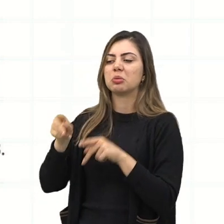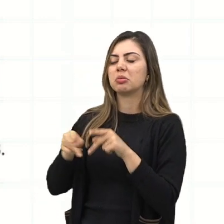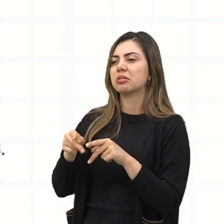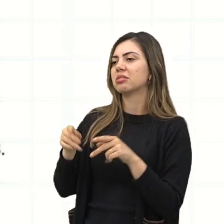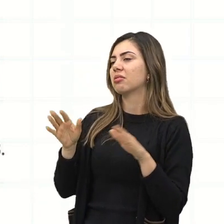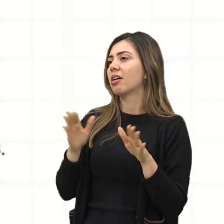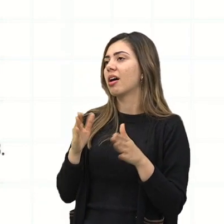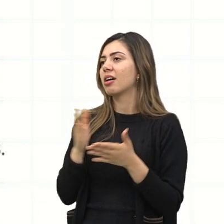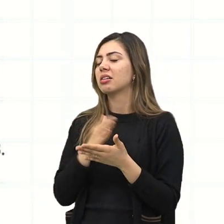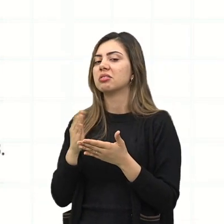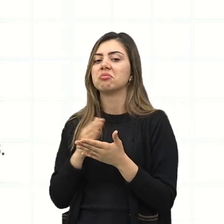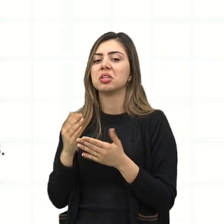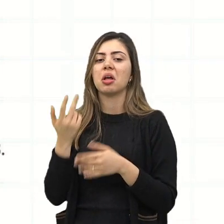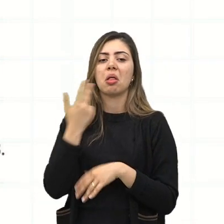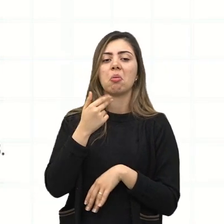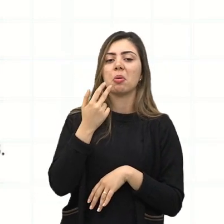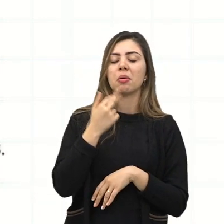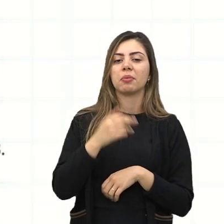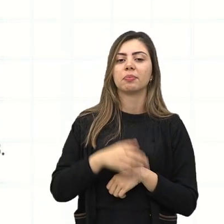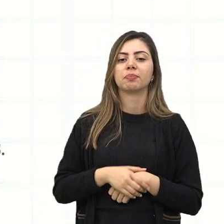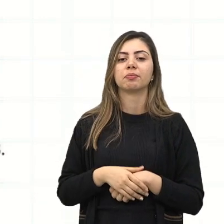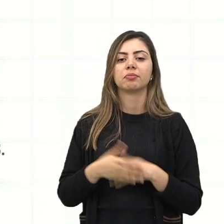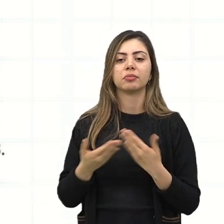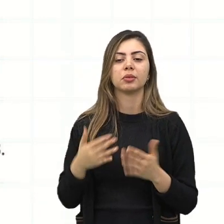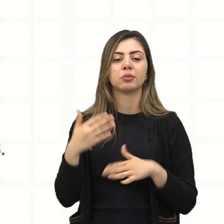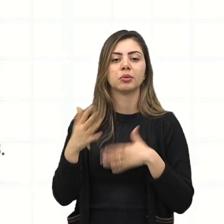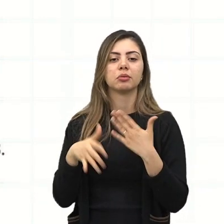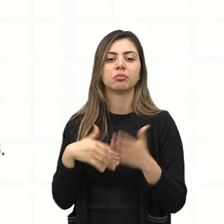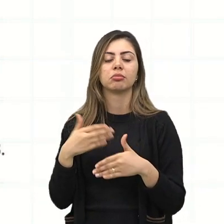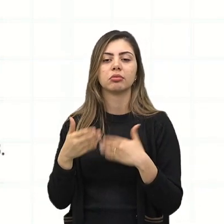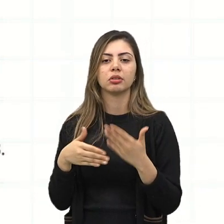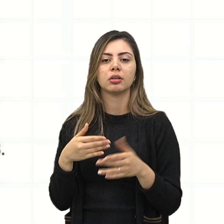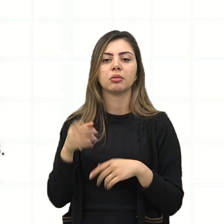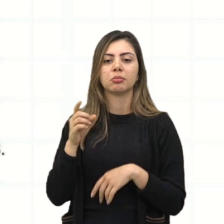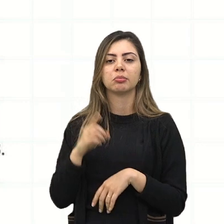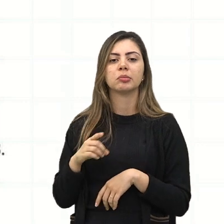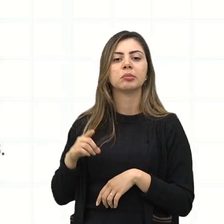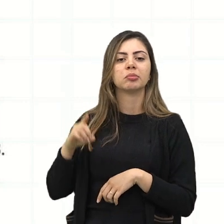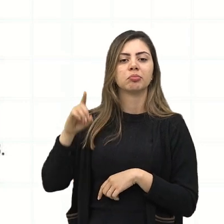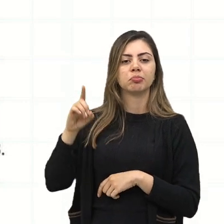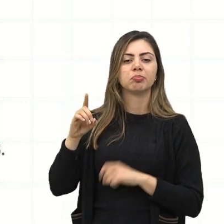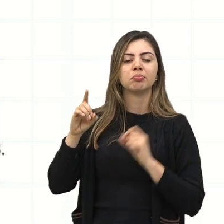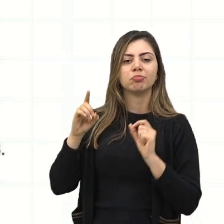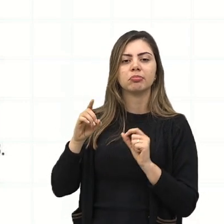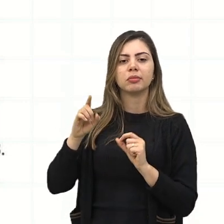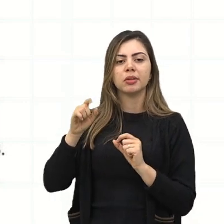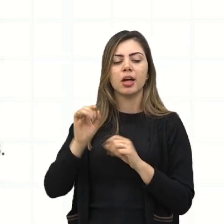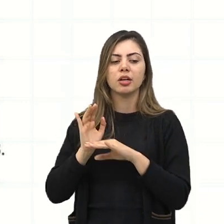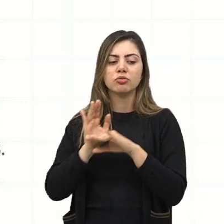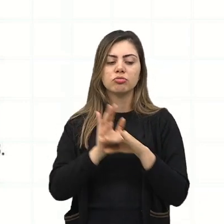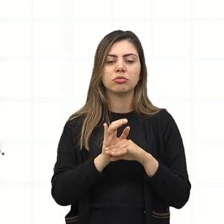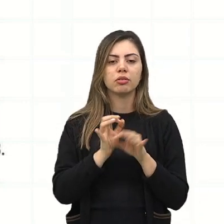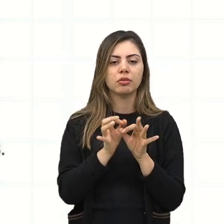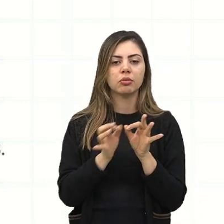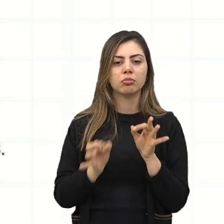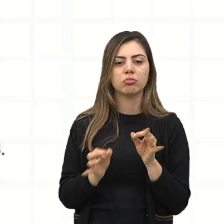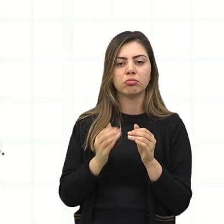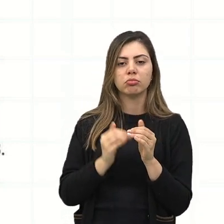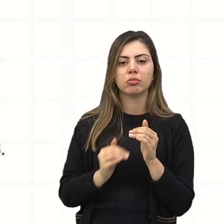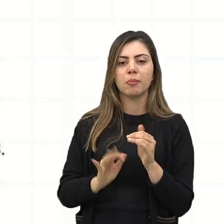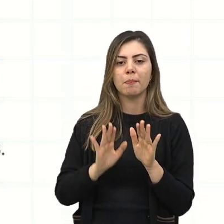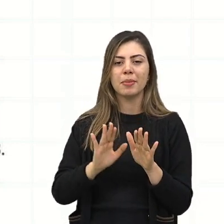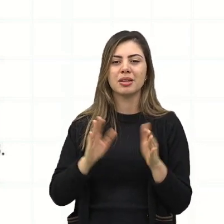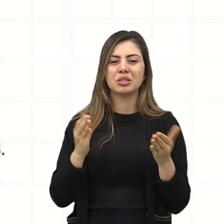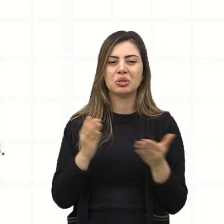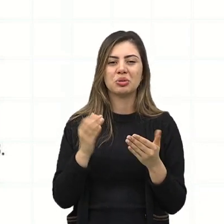que podem ter. Houve um tempo em que Deus bastava para tornar humilde um poderoso. Hoje seus pesadelos são apenas o comunismo,